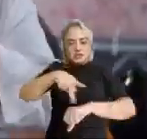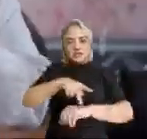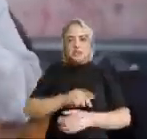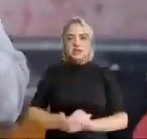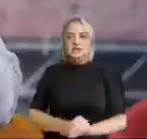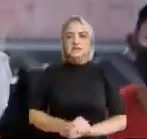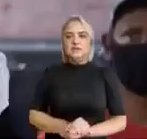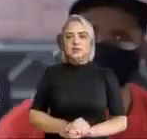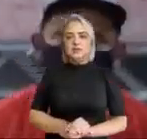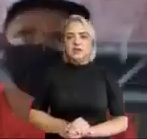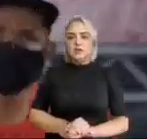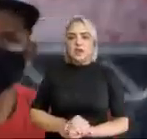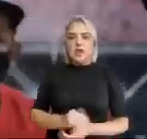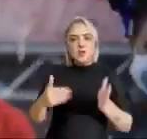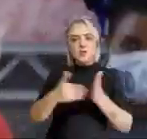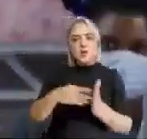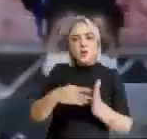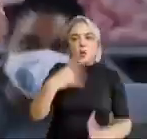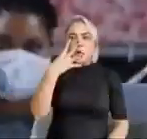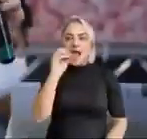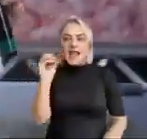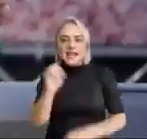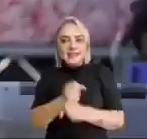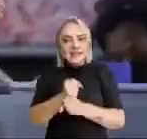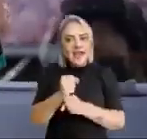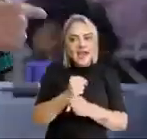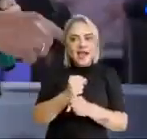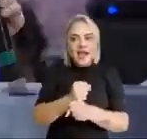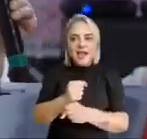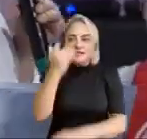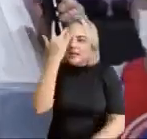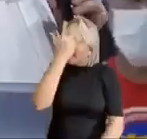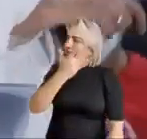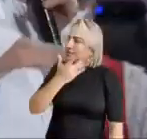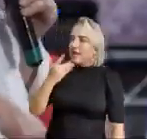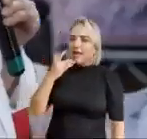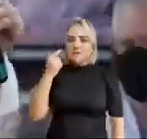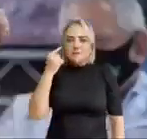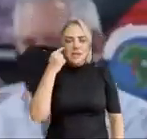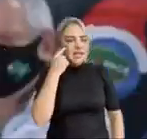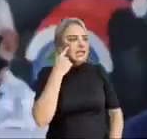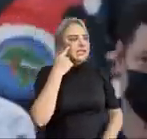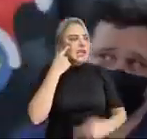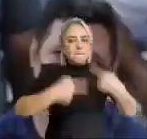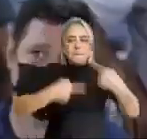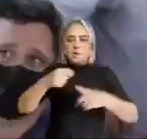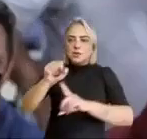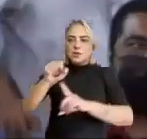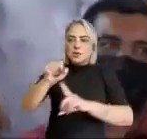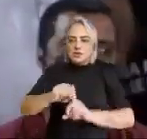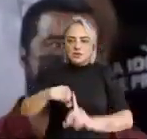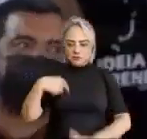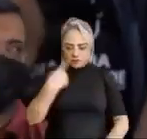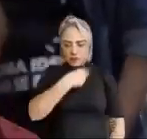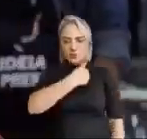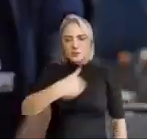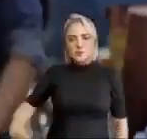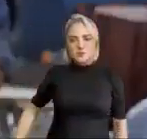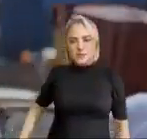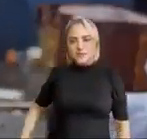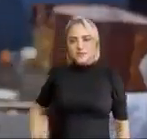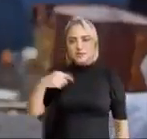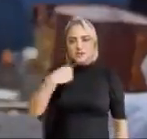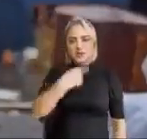últimos 40 anos, Haddad, você pensa em política social, foi nos nossos governos. E a gente vai voltar para